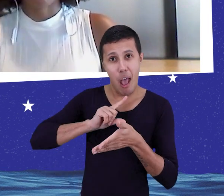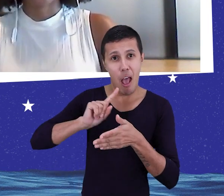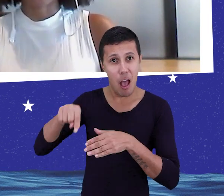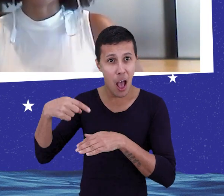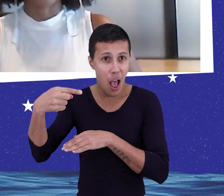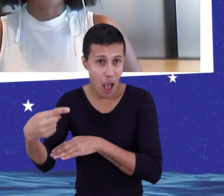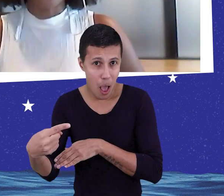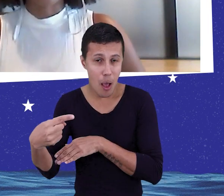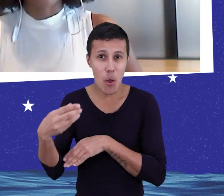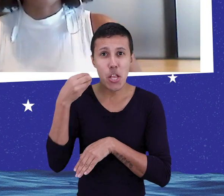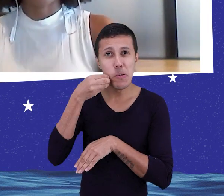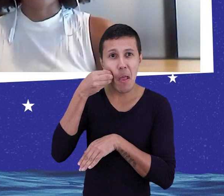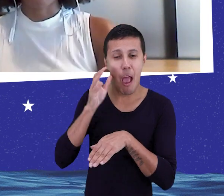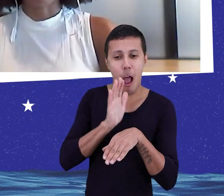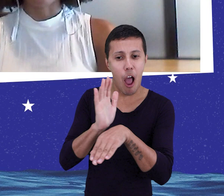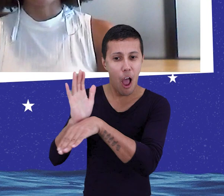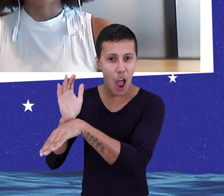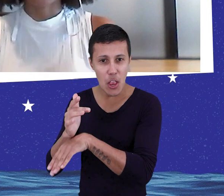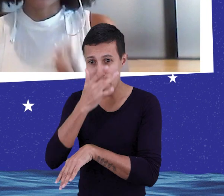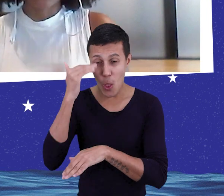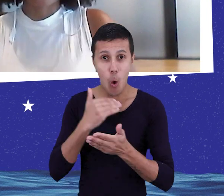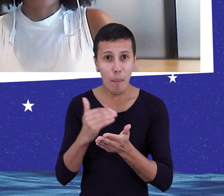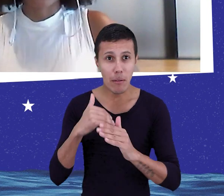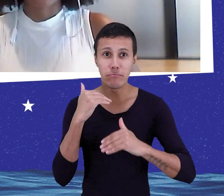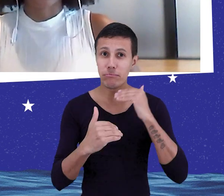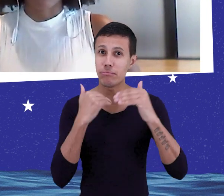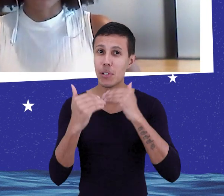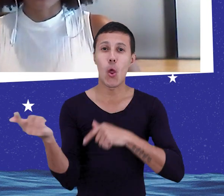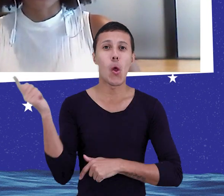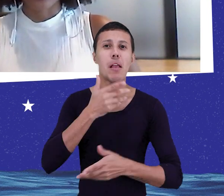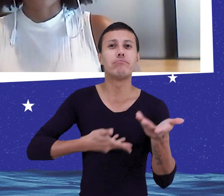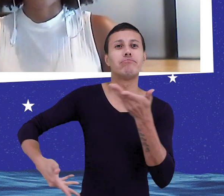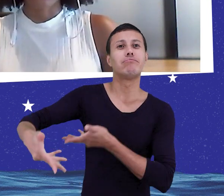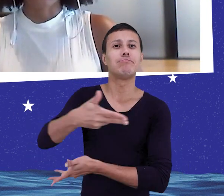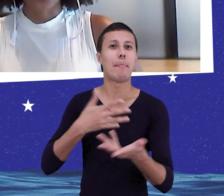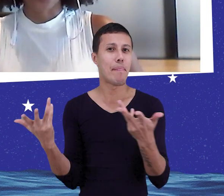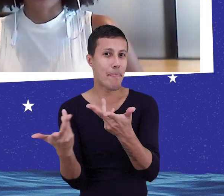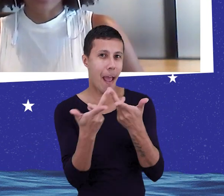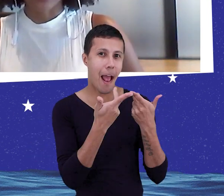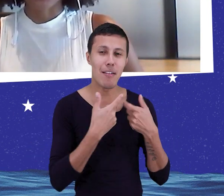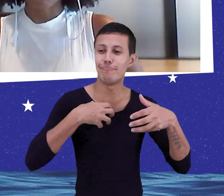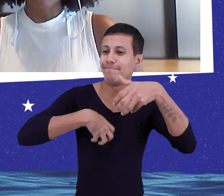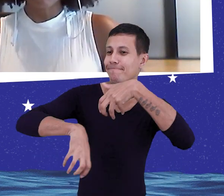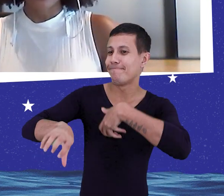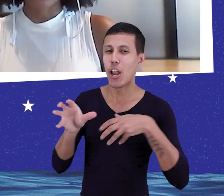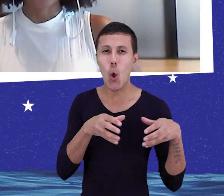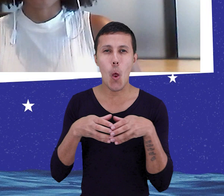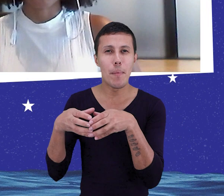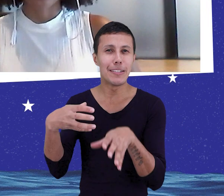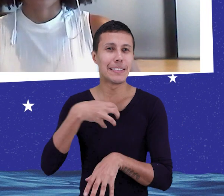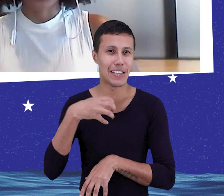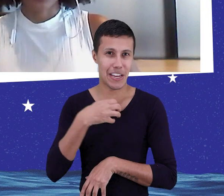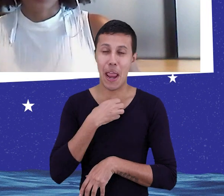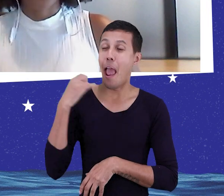pouquinho à frente dá um auxílio para quem está se desenvolvendo e a gente consegue ter uma troca muito grande, né? Esse senso de comunidade é algo